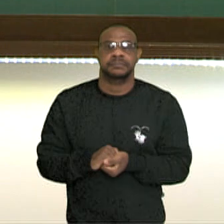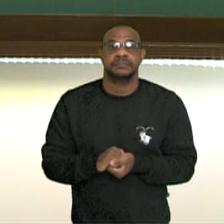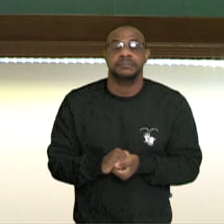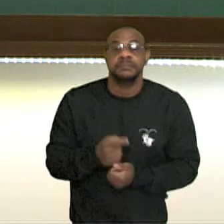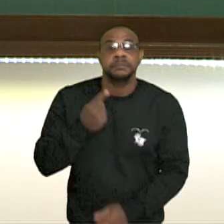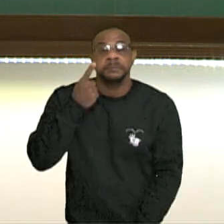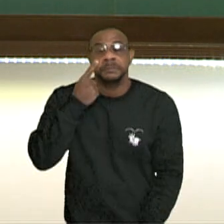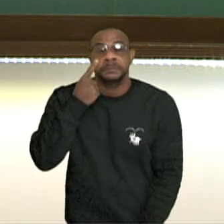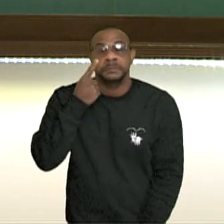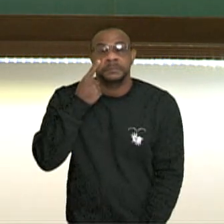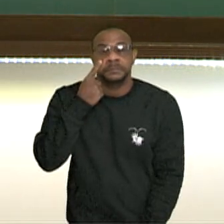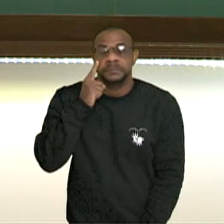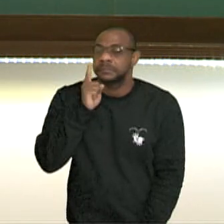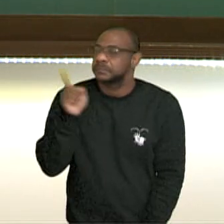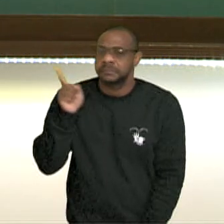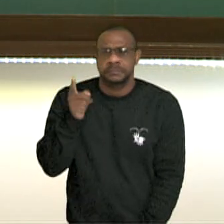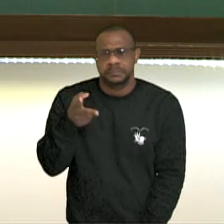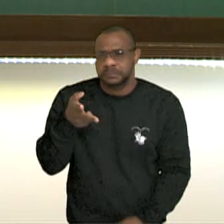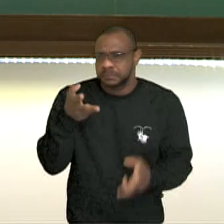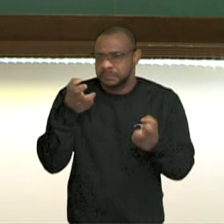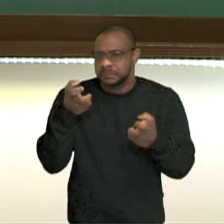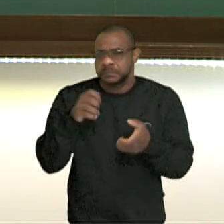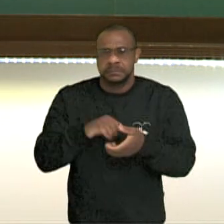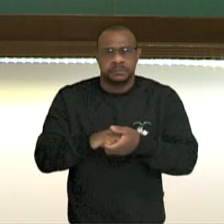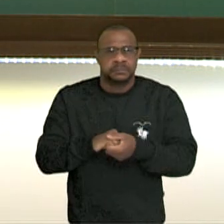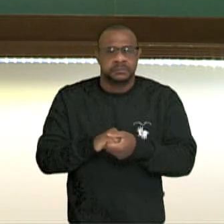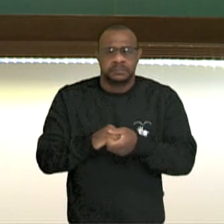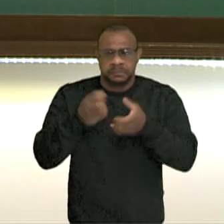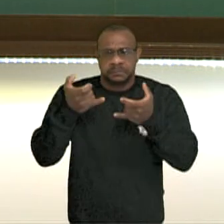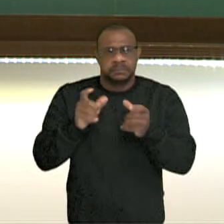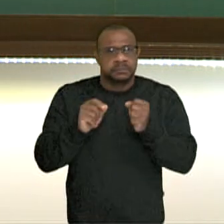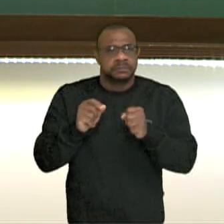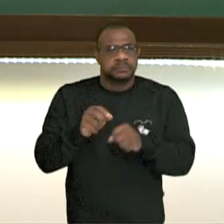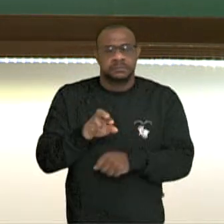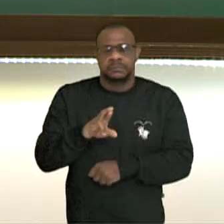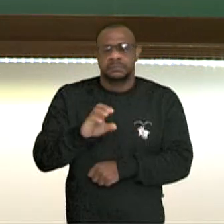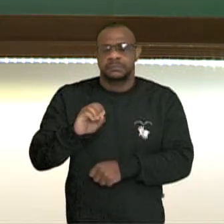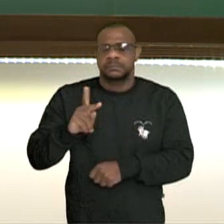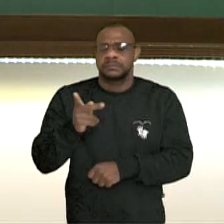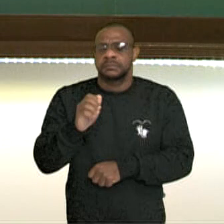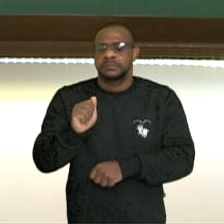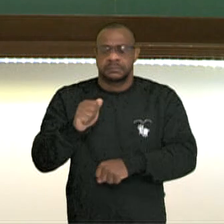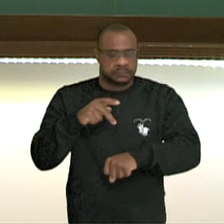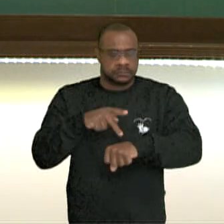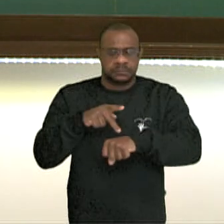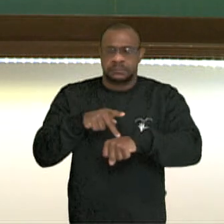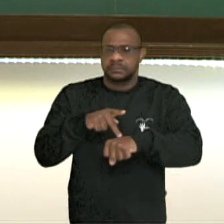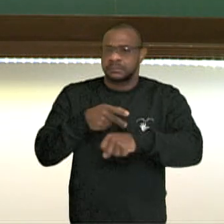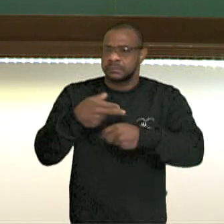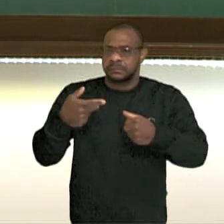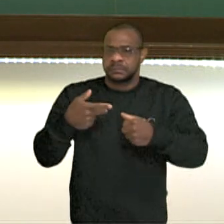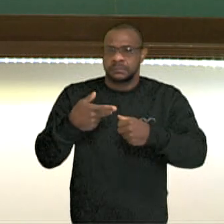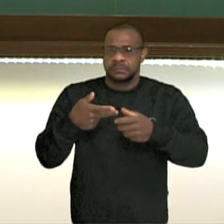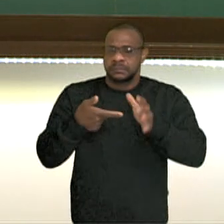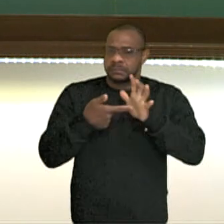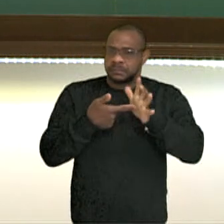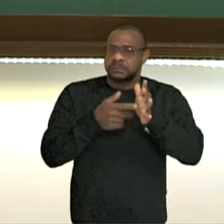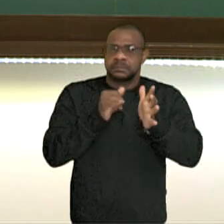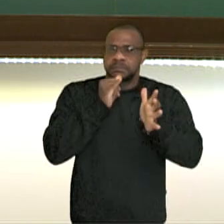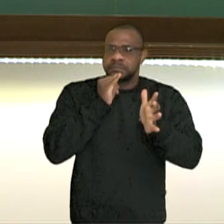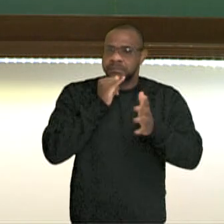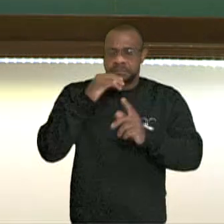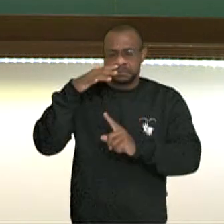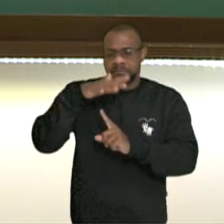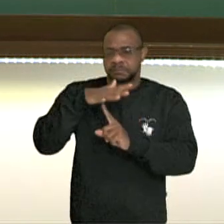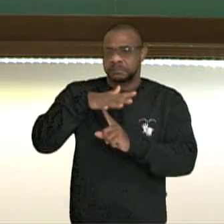Olha que legal! Você reparou que quando a gente está falando das rochas, eu trouxe para vocês exemplos do Paraná? Quando